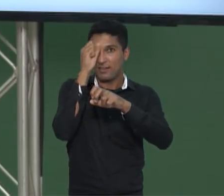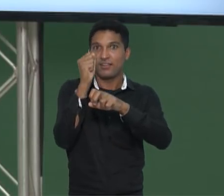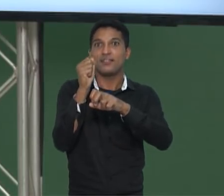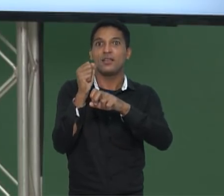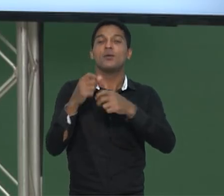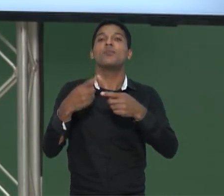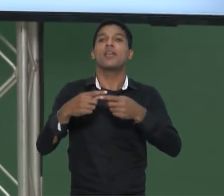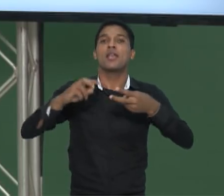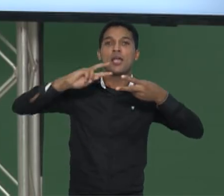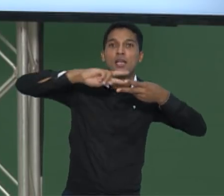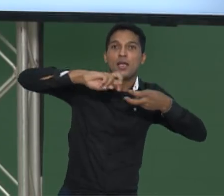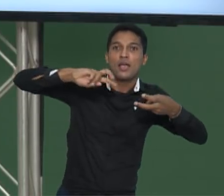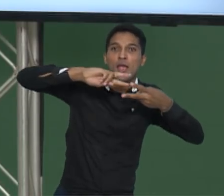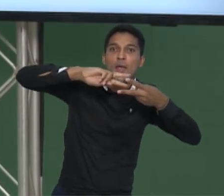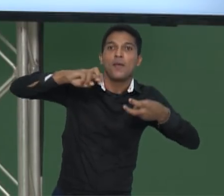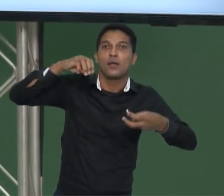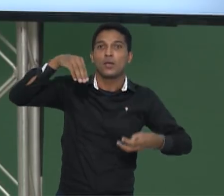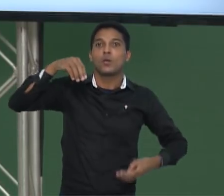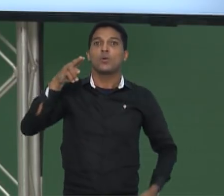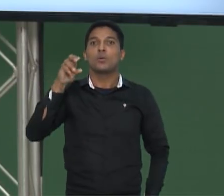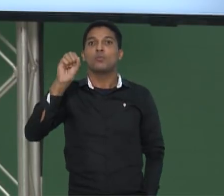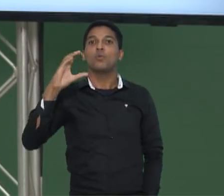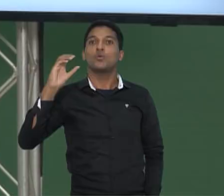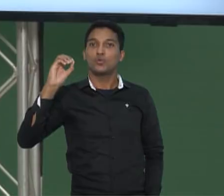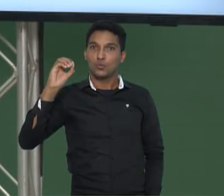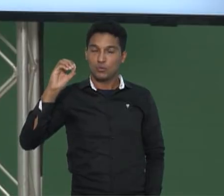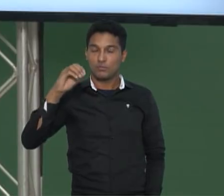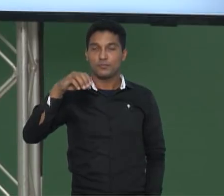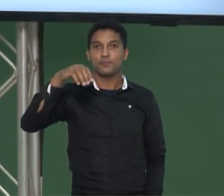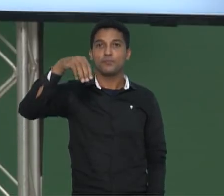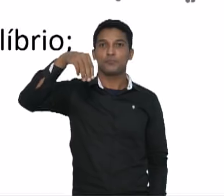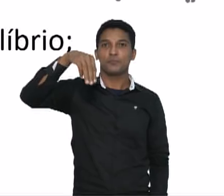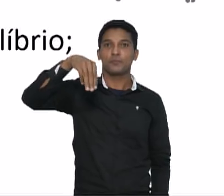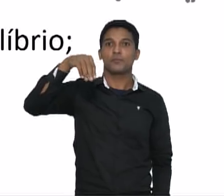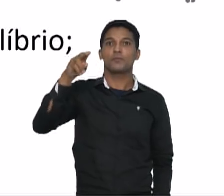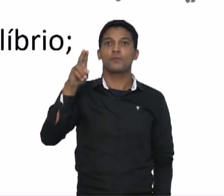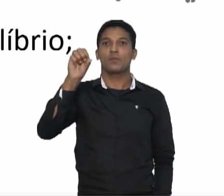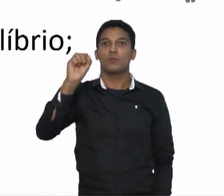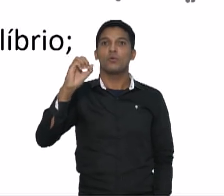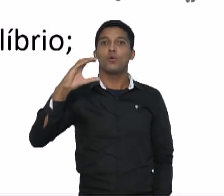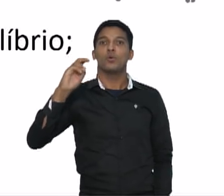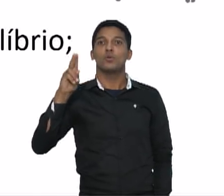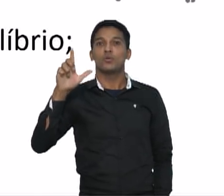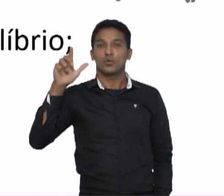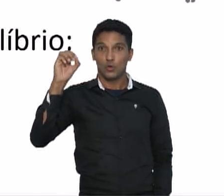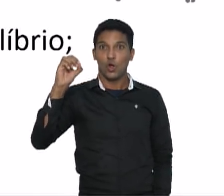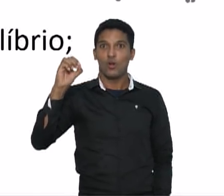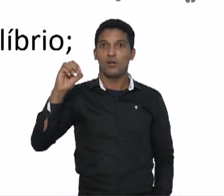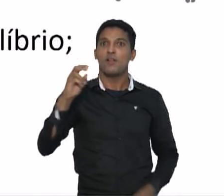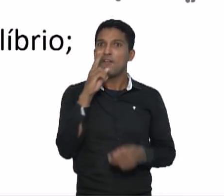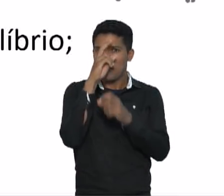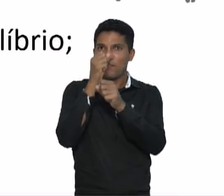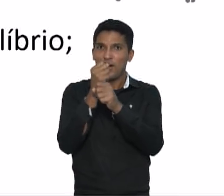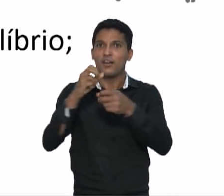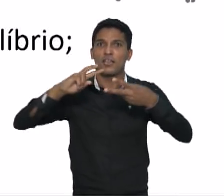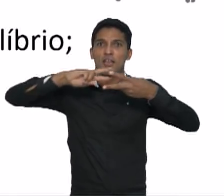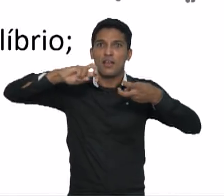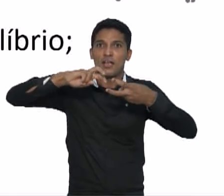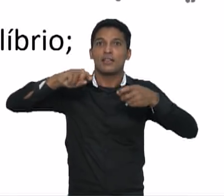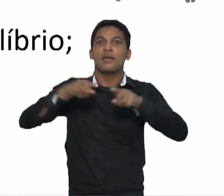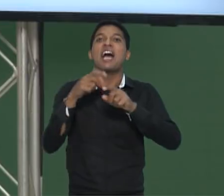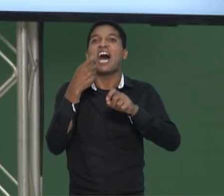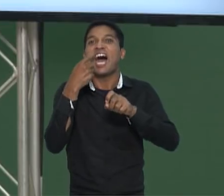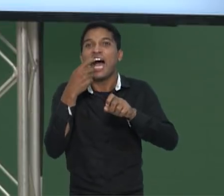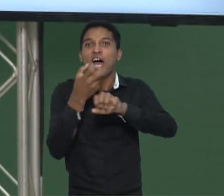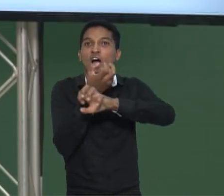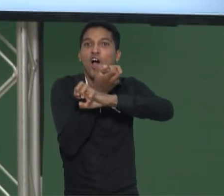osso acaba engrossando também, tá? E melhora na flexibilidade e no equilíbrio.